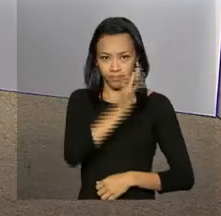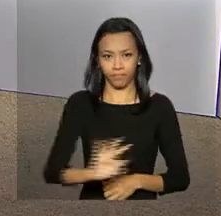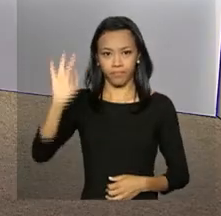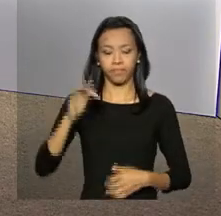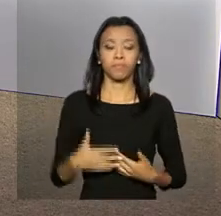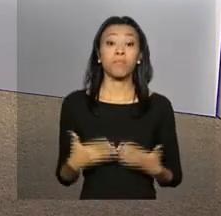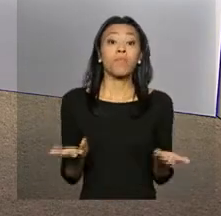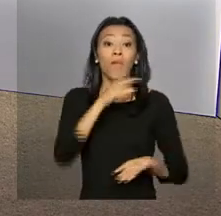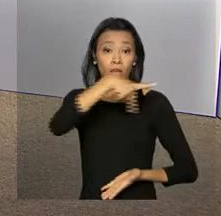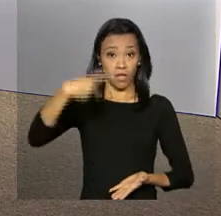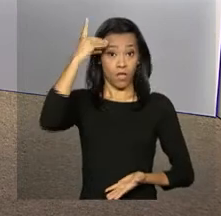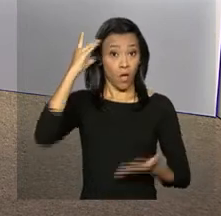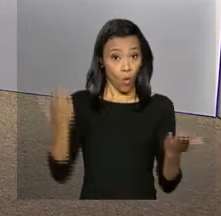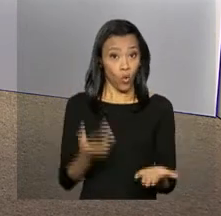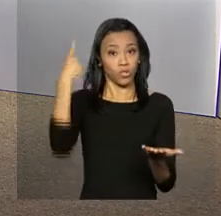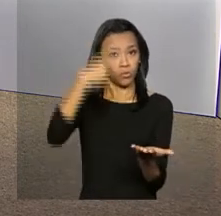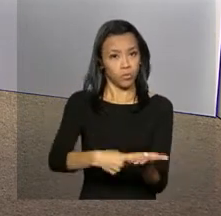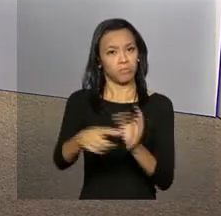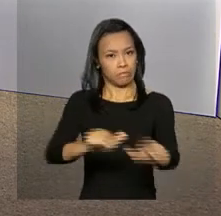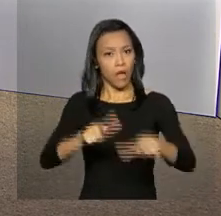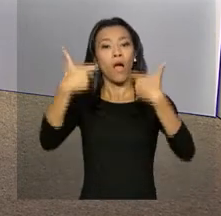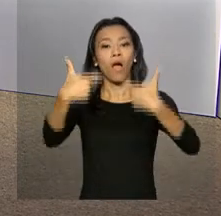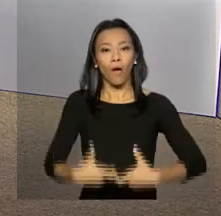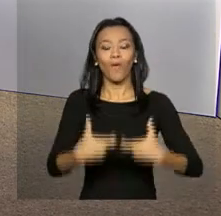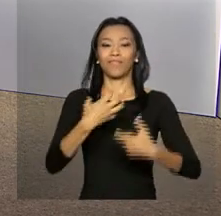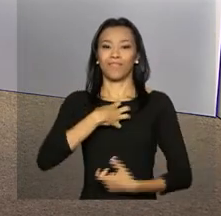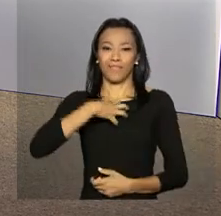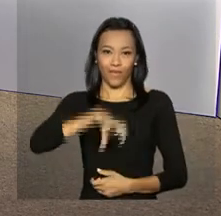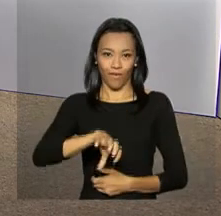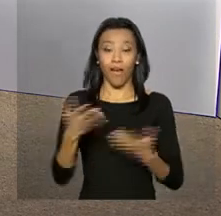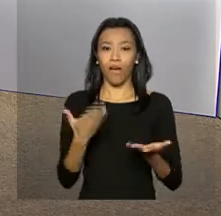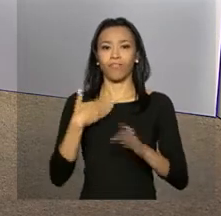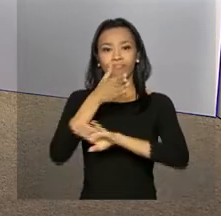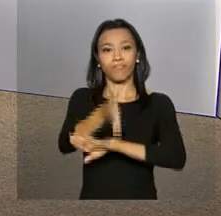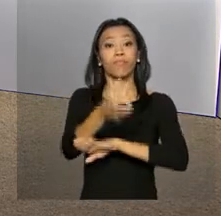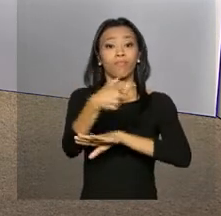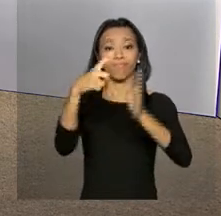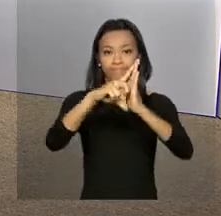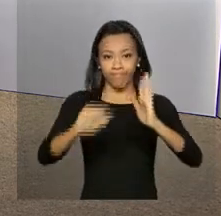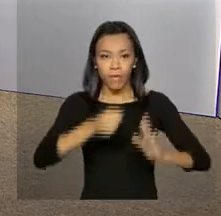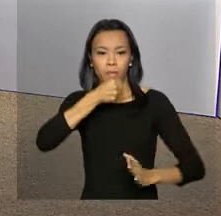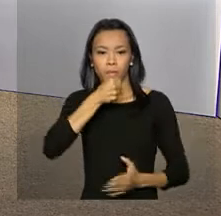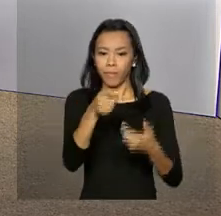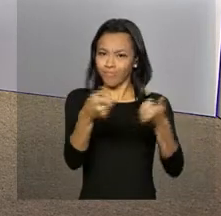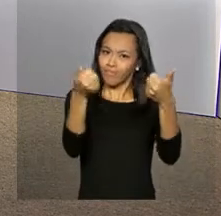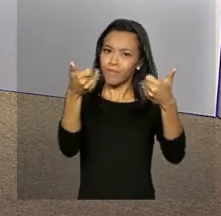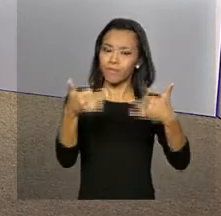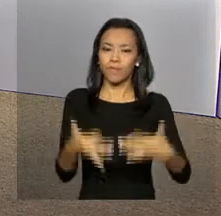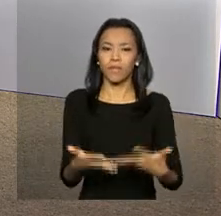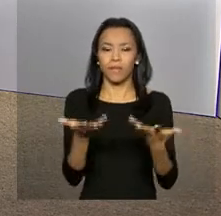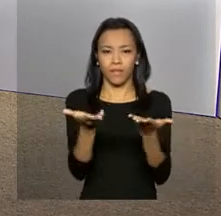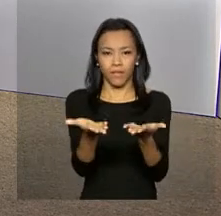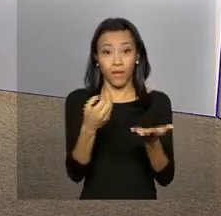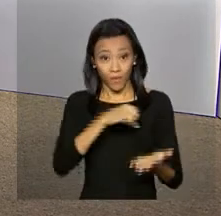A presidenta Dilma Rousseff tem agenda hoje em Salvador. Vamos direto ao Palácio do Planalto conversar com a repórter Paola De Orte, que tem as